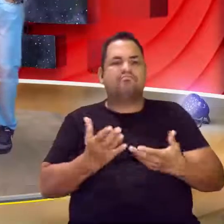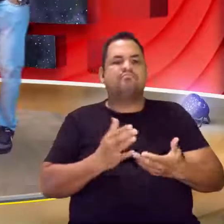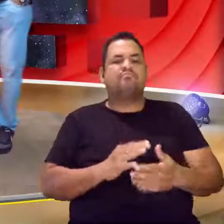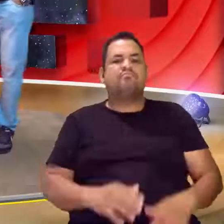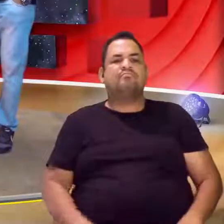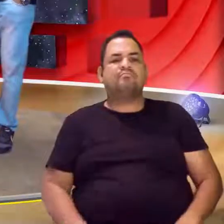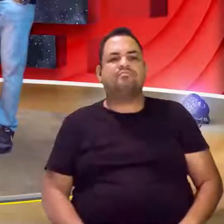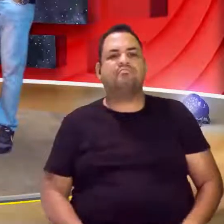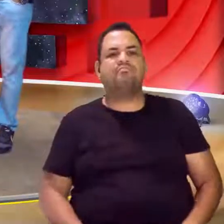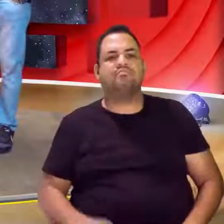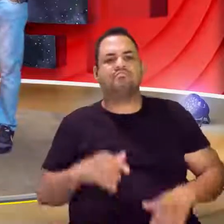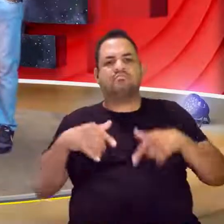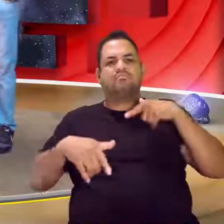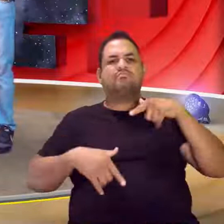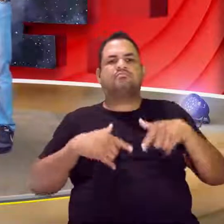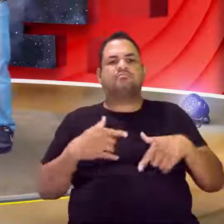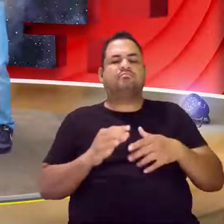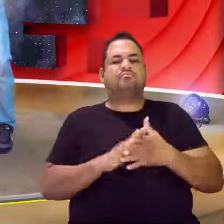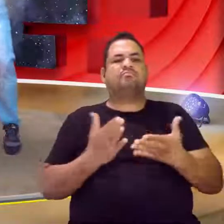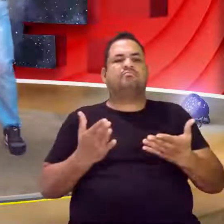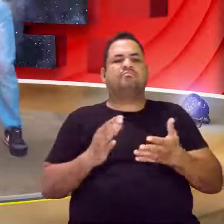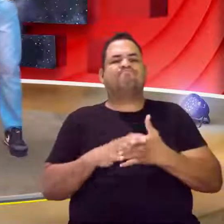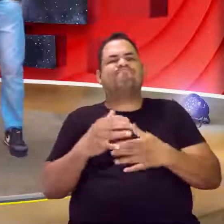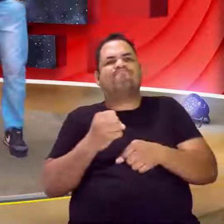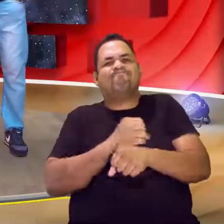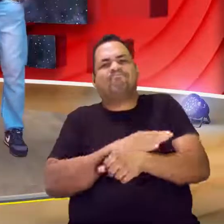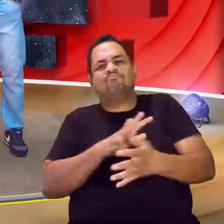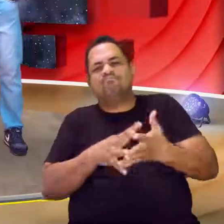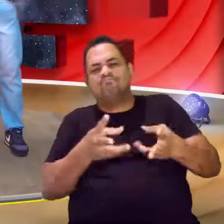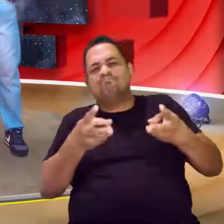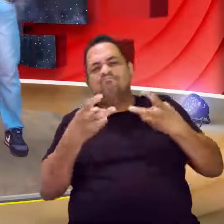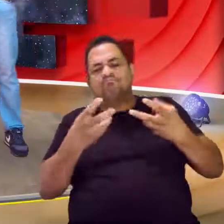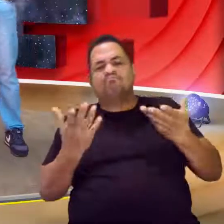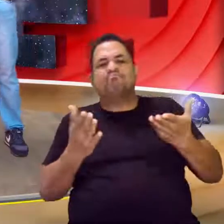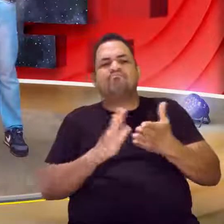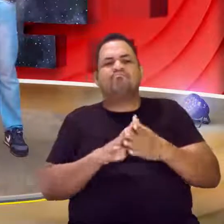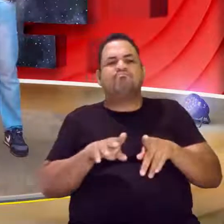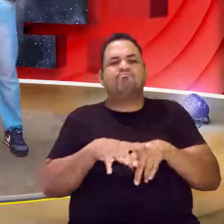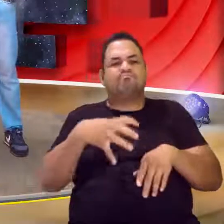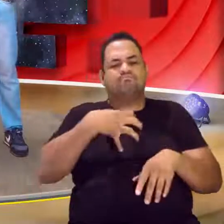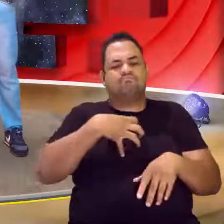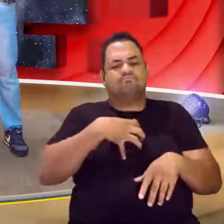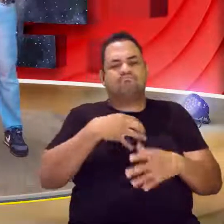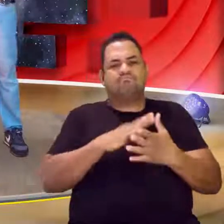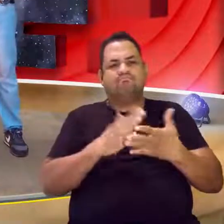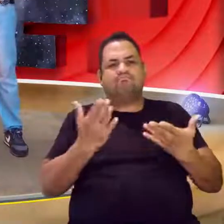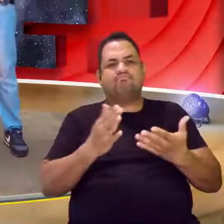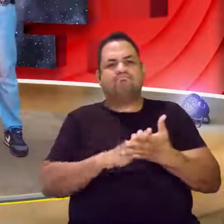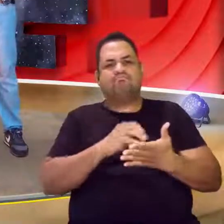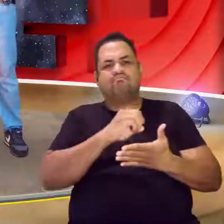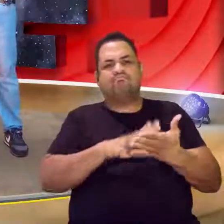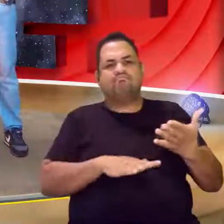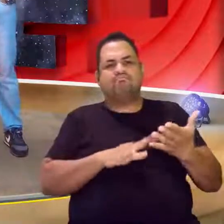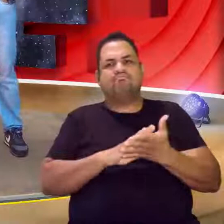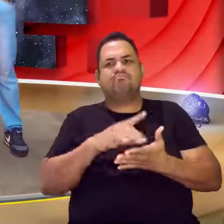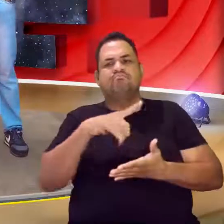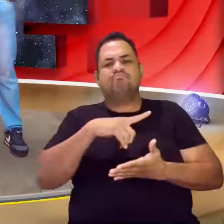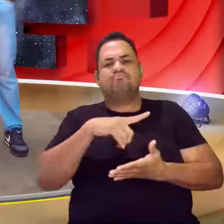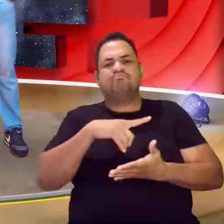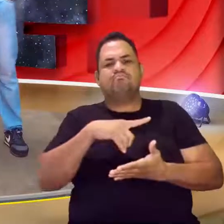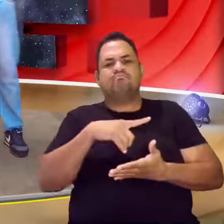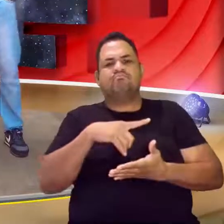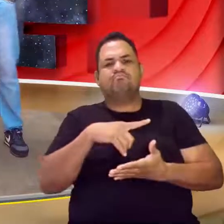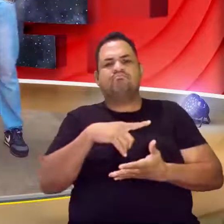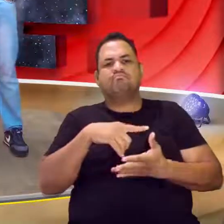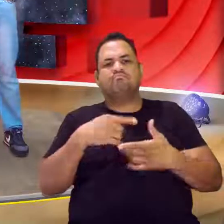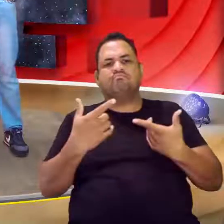menos no dia, né? Trabalhar, lidar com as emoções, com os seus sentimentos. E claro, né? Questões que demandam mais tempo vão ter mesmo,